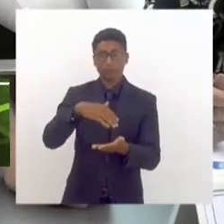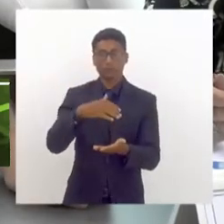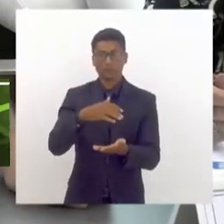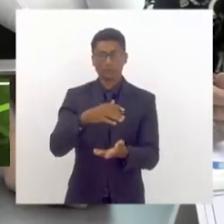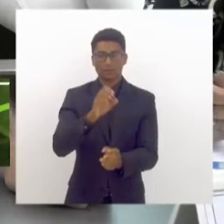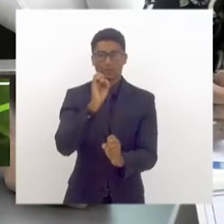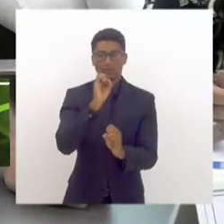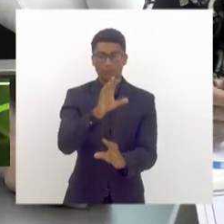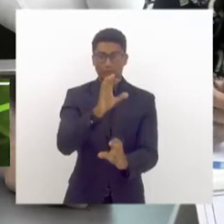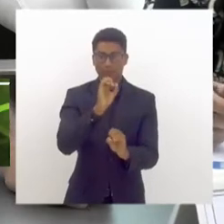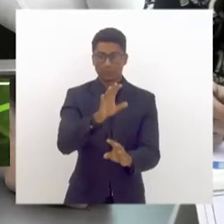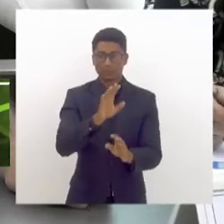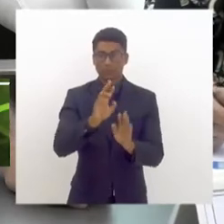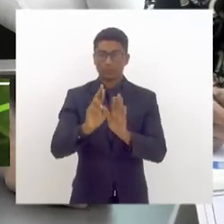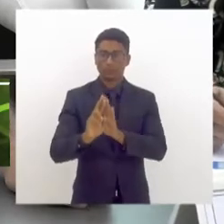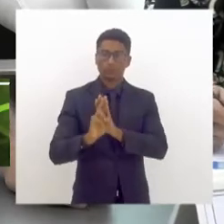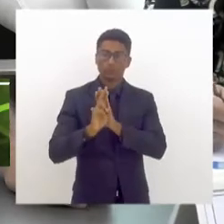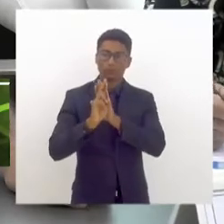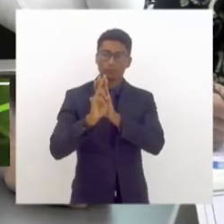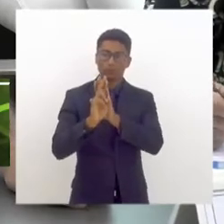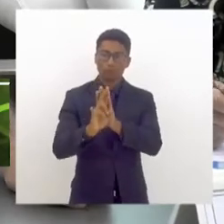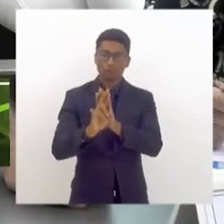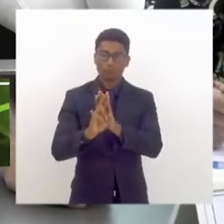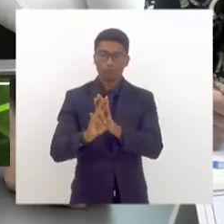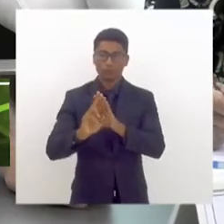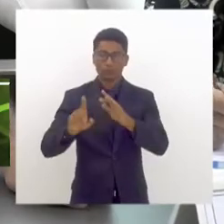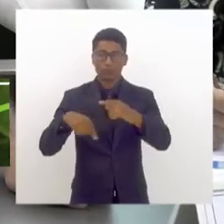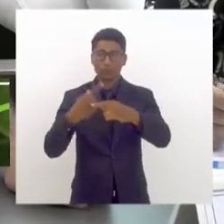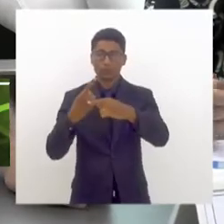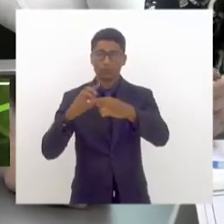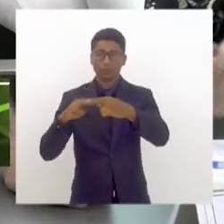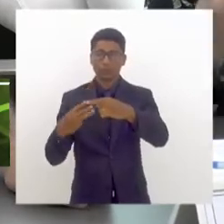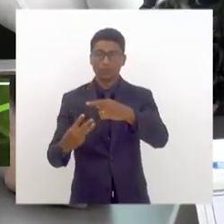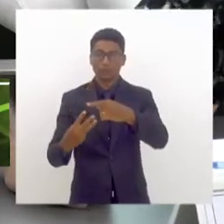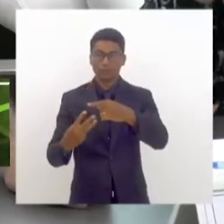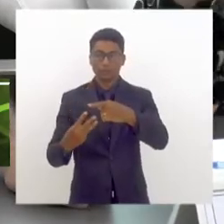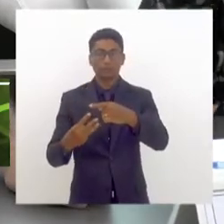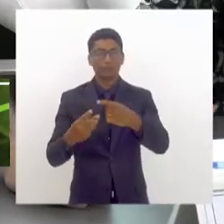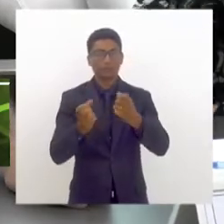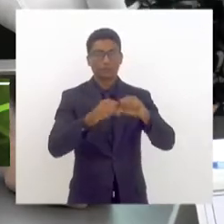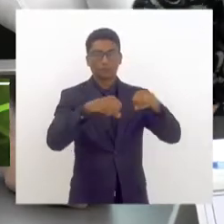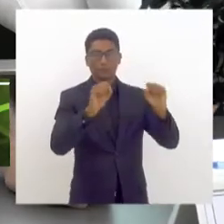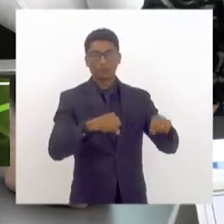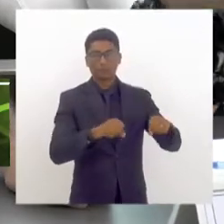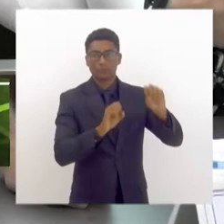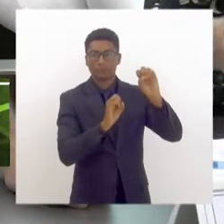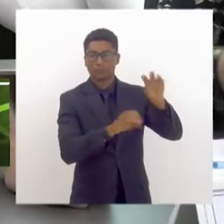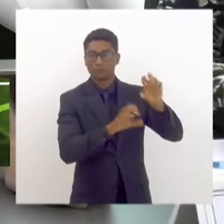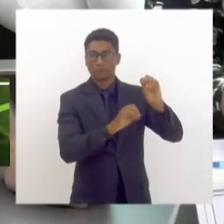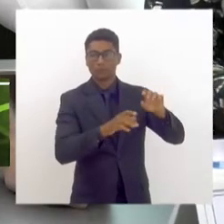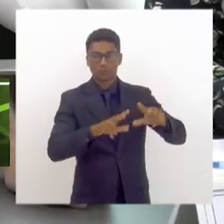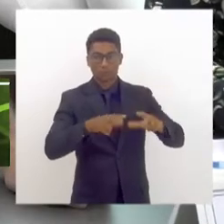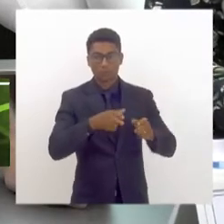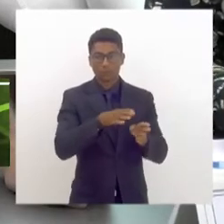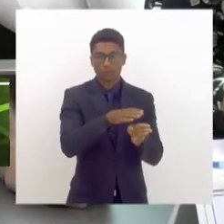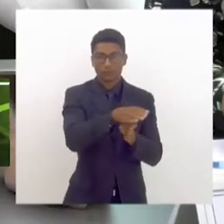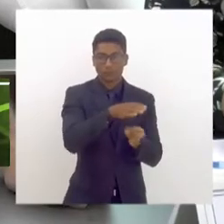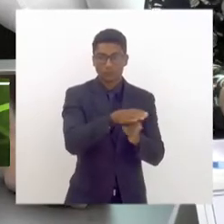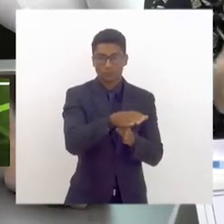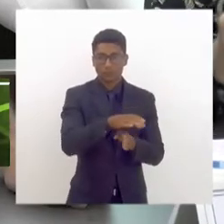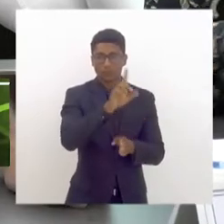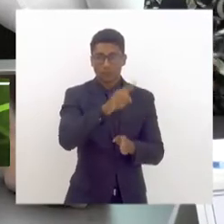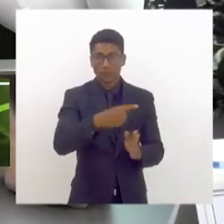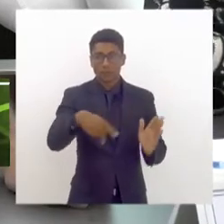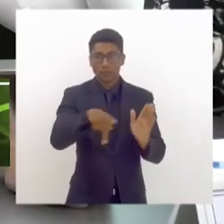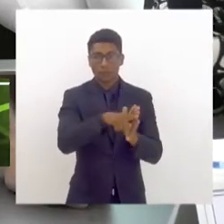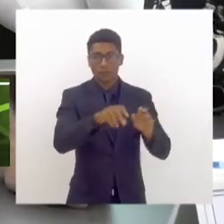Educação, representa cerca de 1/3 da demanda do sistema de ensino. Conselho Estadual de Educação é um órgão do sistema